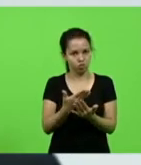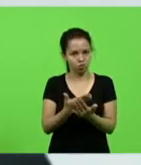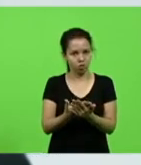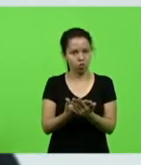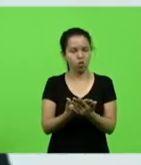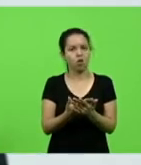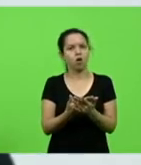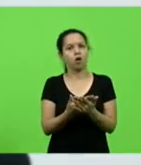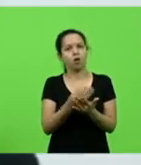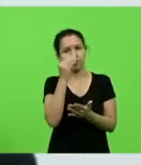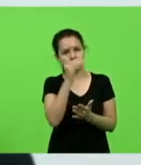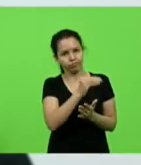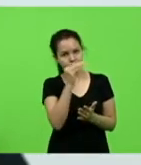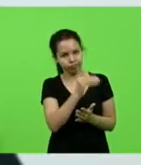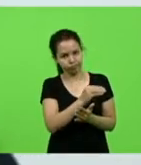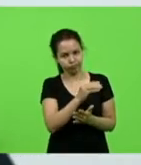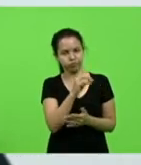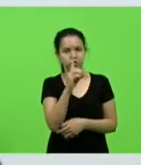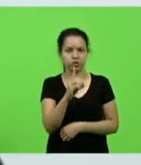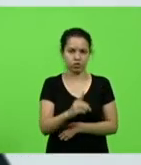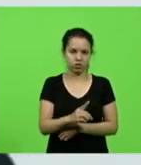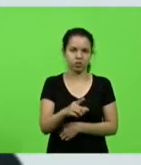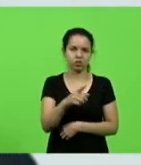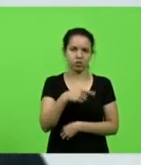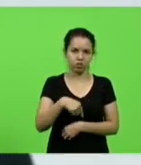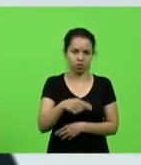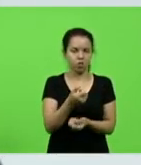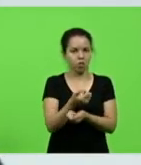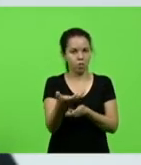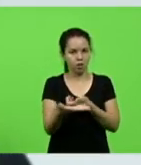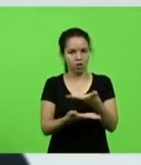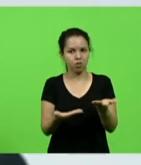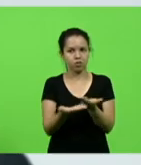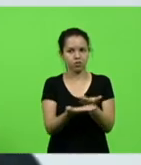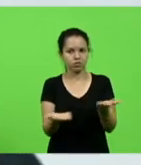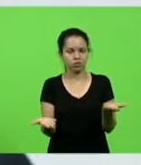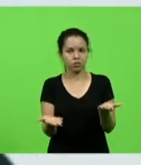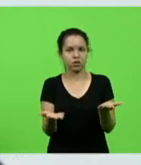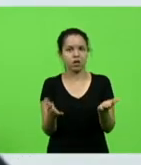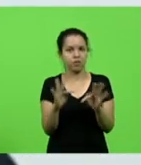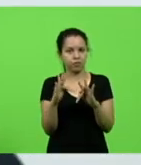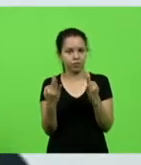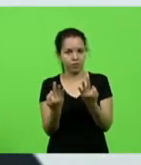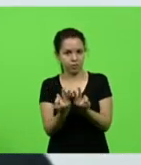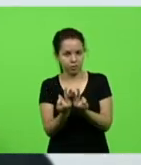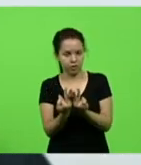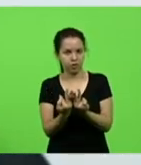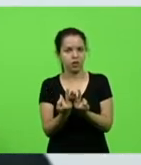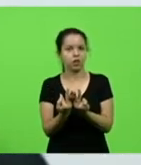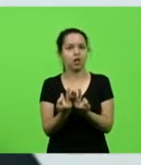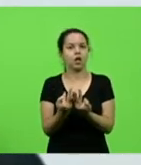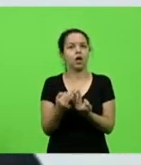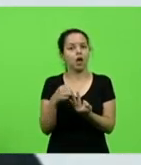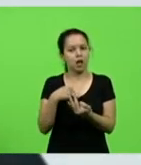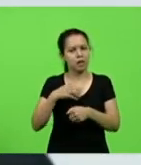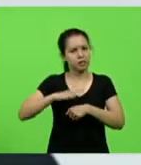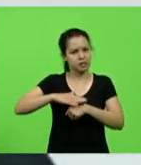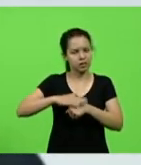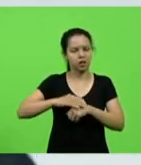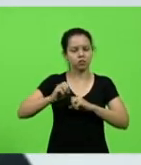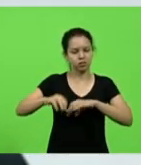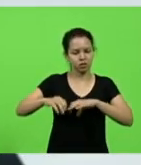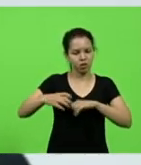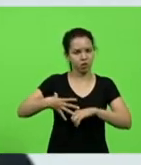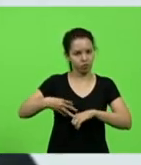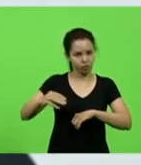direitos. Portanto, o que eu tenho para compartilhar com os senhores é: aquelas famílias que se sentem vocacionadas a educar os seus filhos em casa não são aquelas famílias